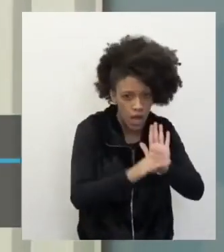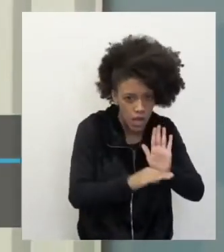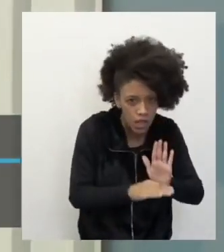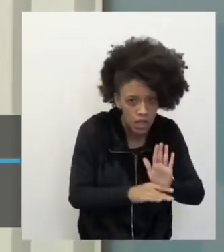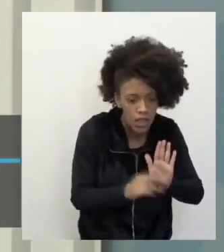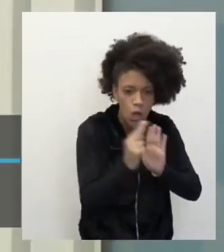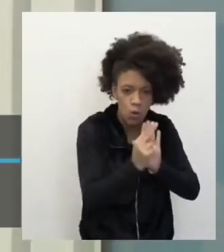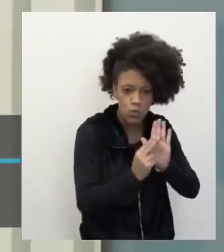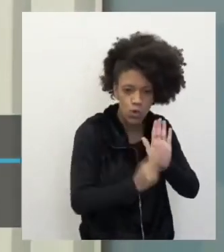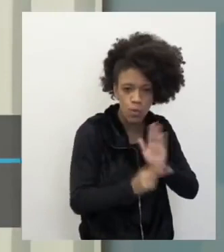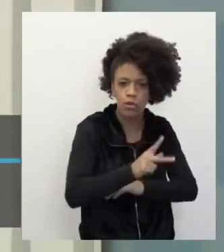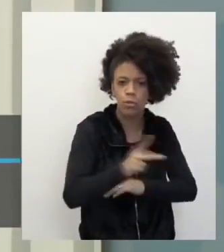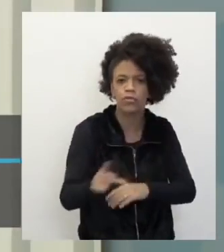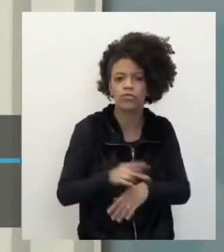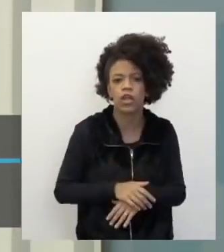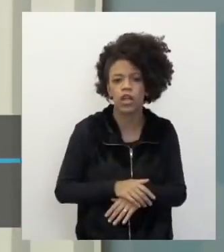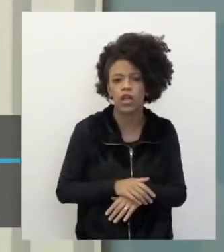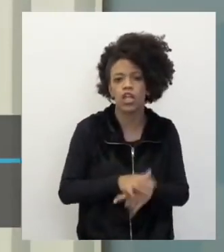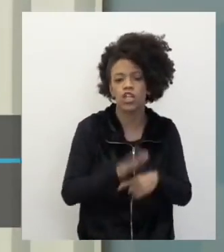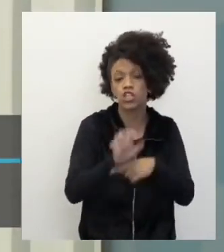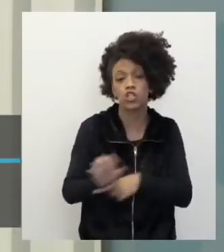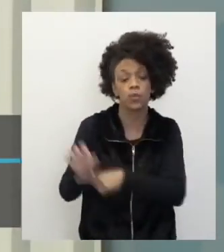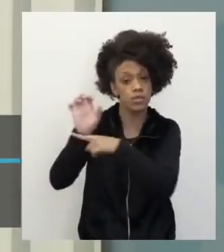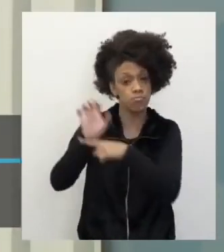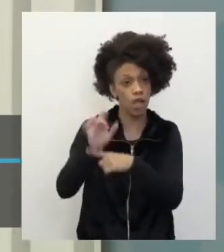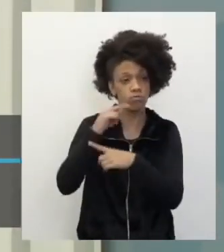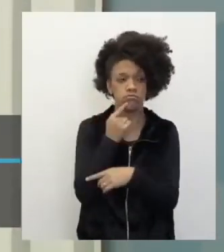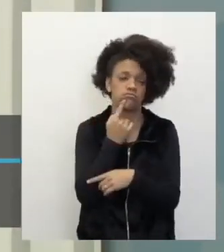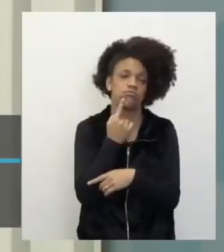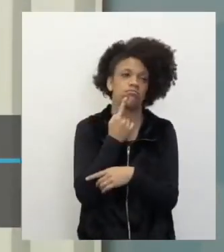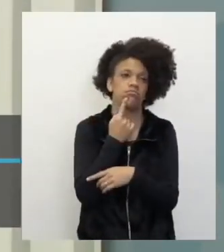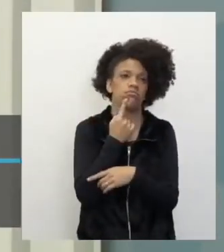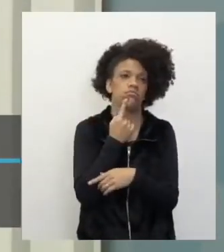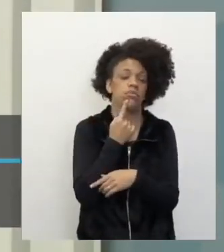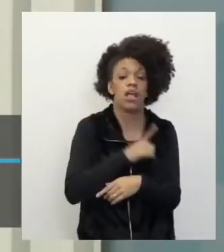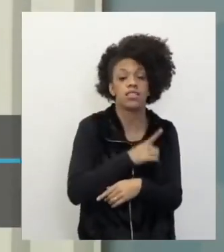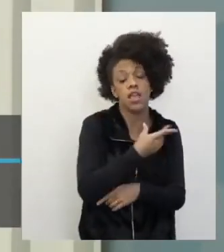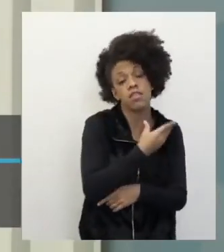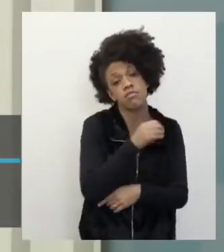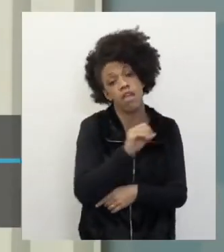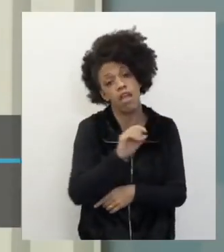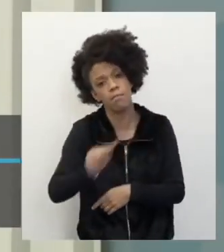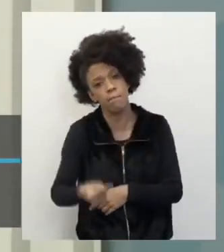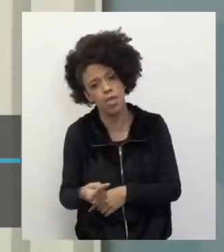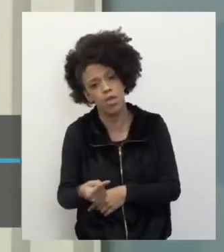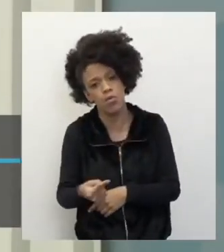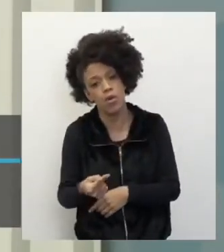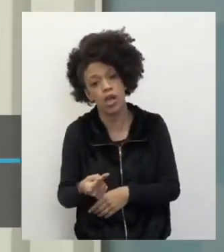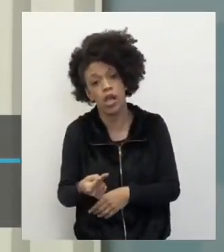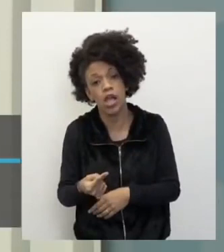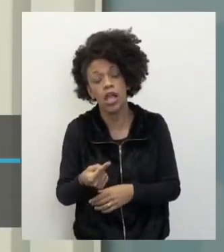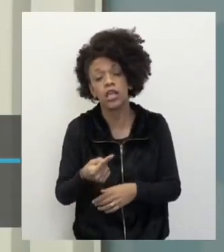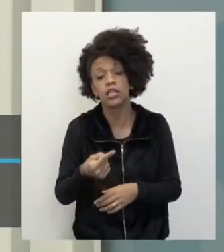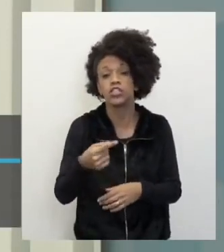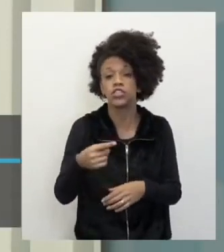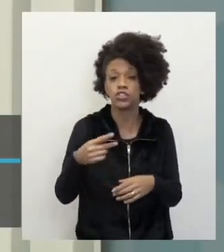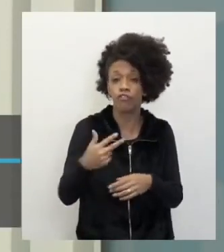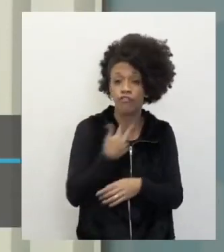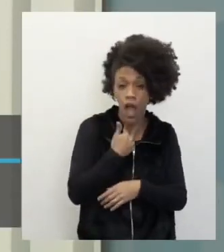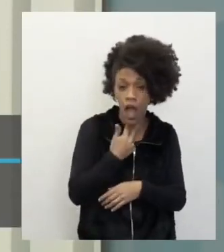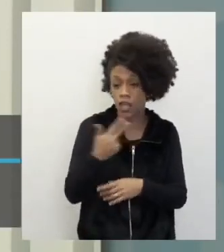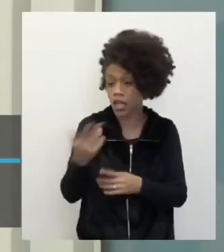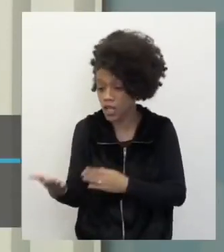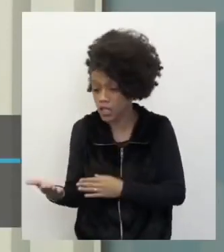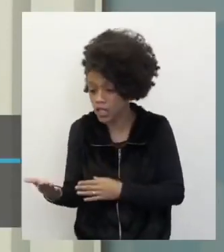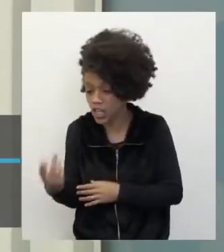professores de determinado estado, olha, temos 10 mil vagas e apenas 2 mil professores. É um fato, faltam